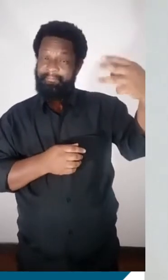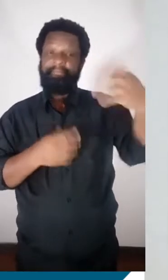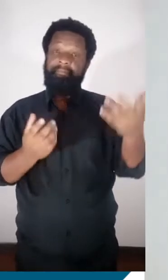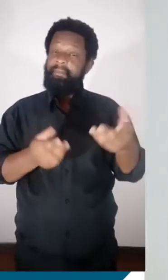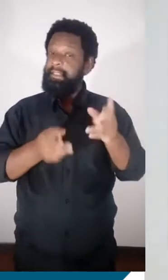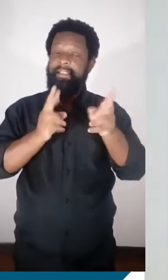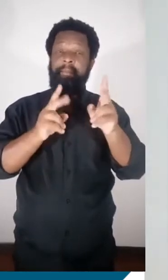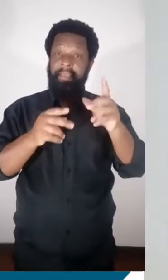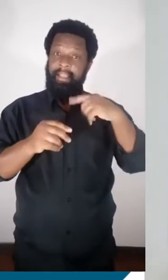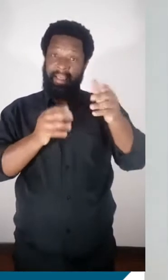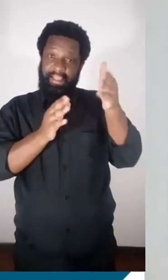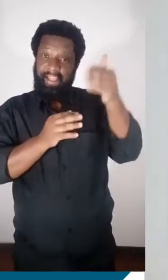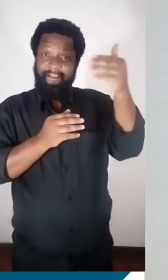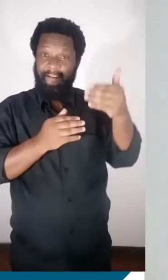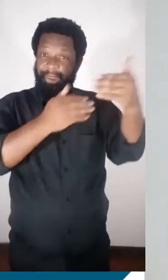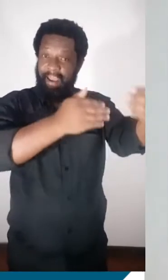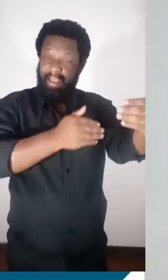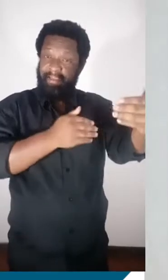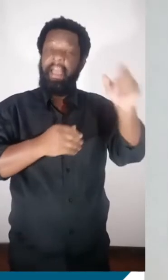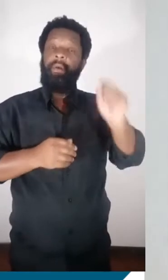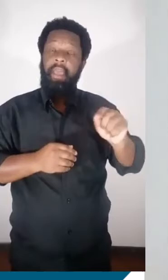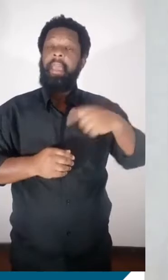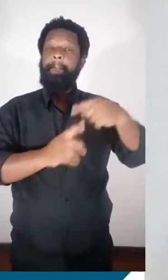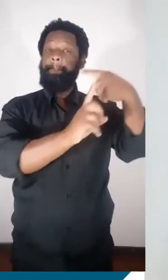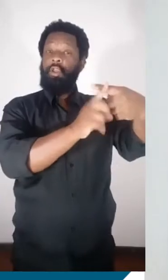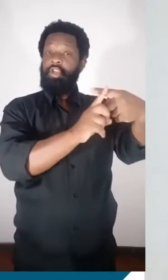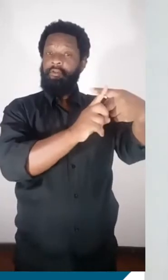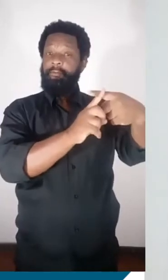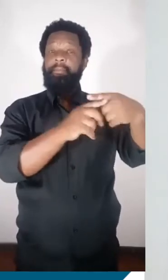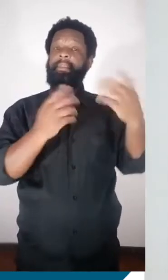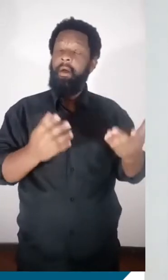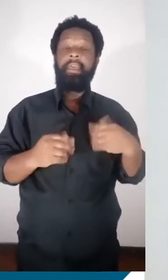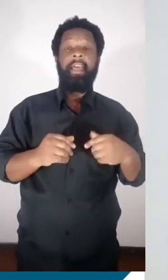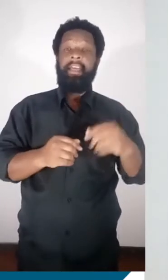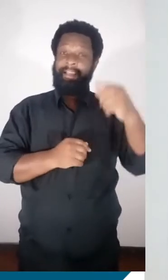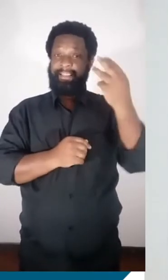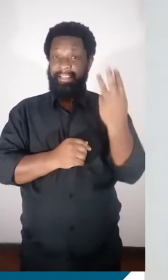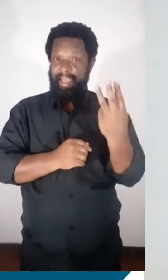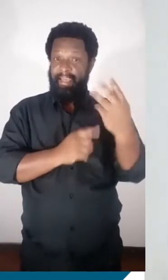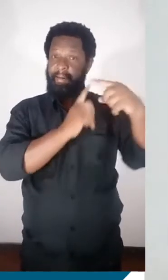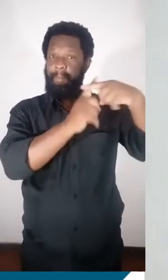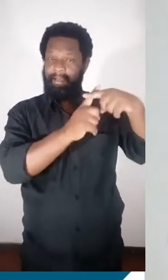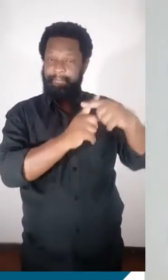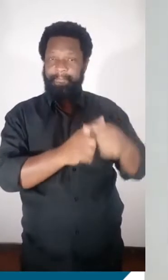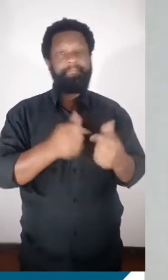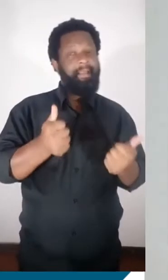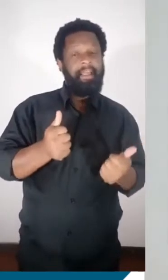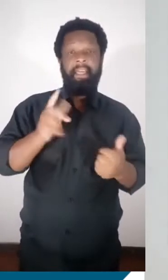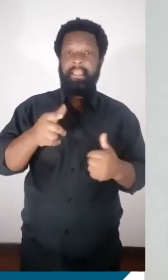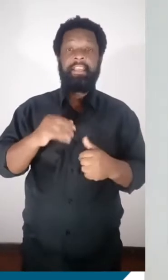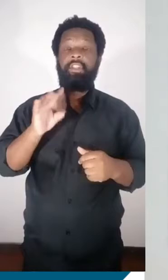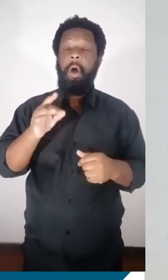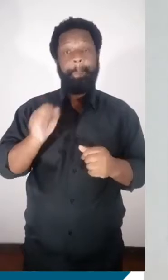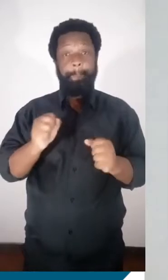3. E sempre quem está na frente da fórmula é o positivo. Então aqui é o 3 mais. É